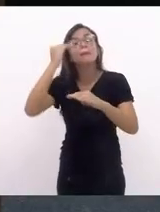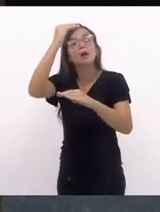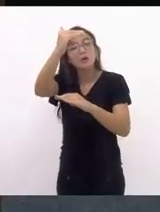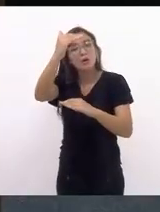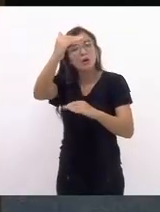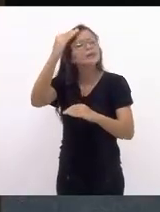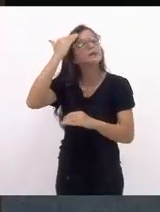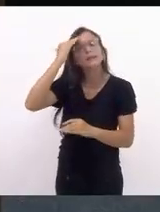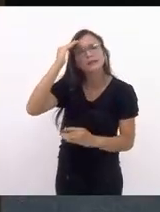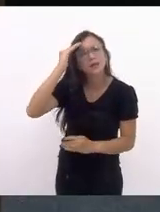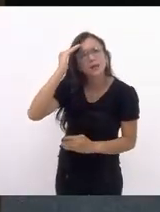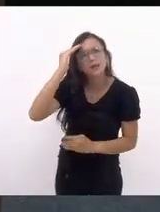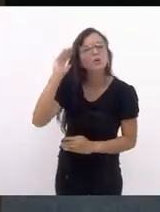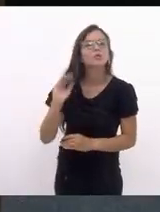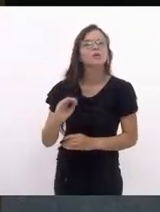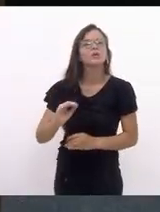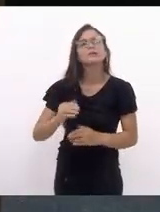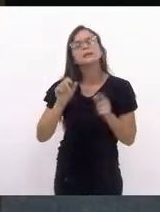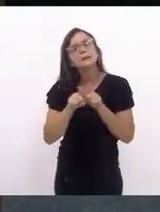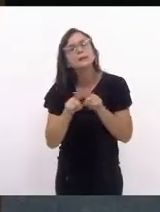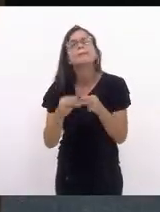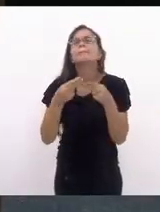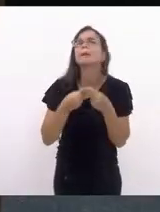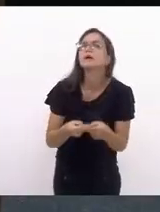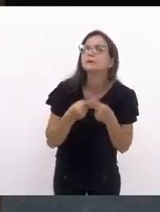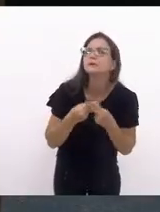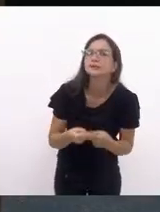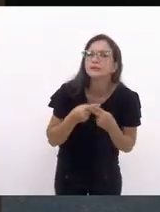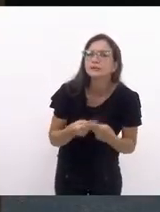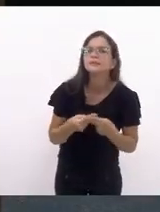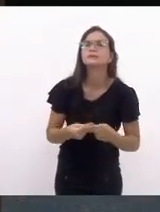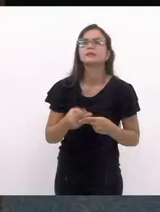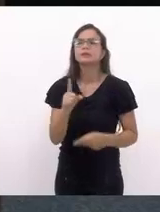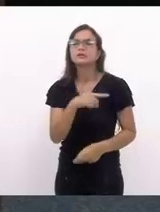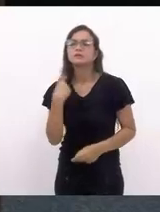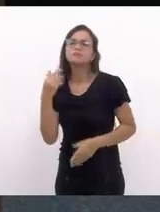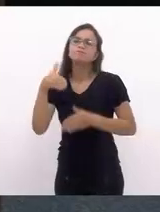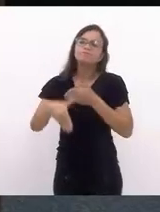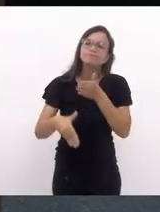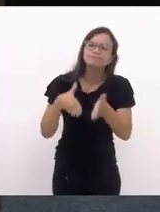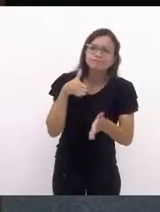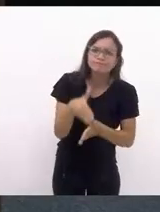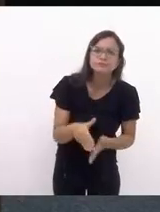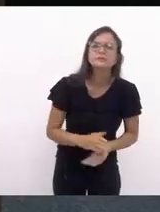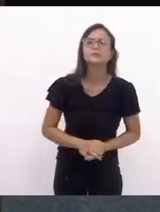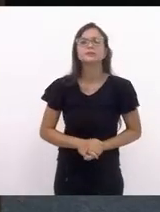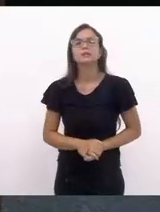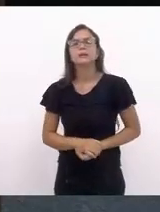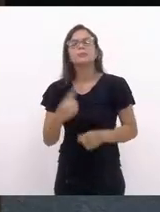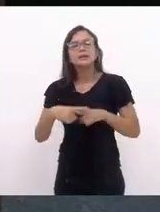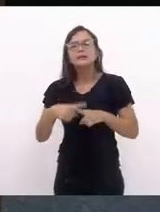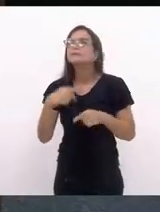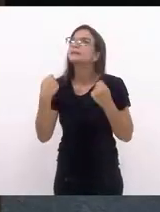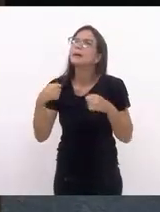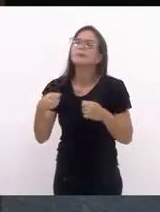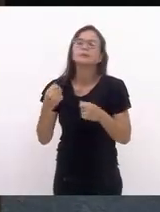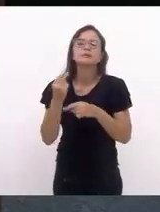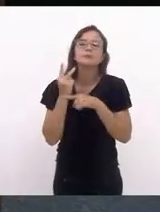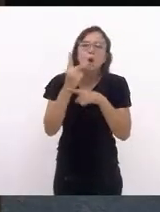compreendido e por ter tido paciência por nos receber todas as vezes que eu procuramos